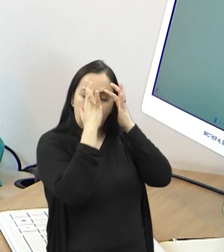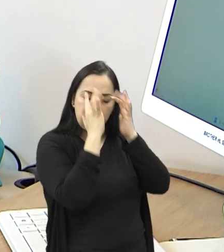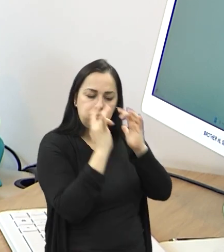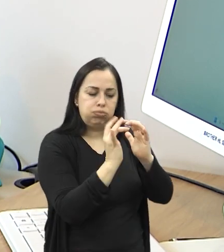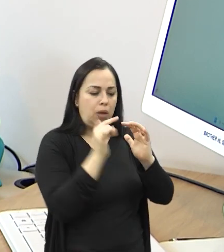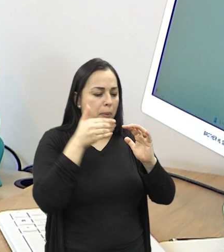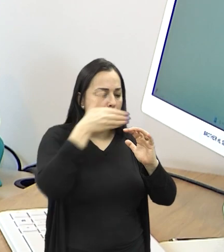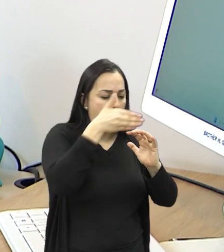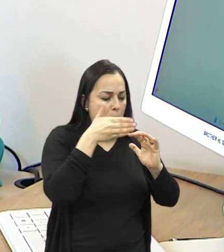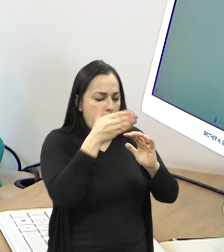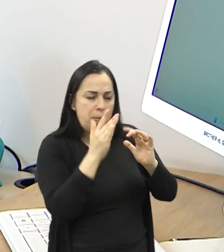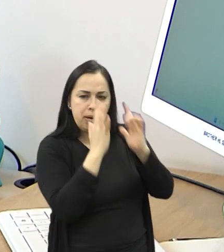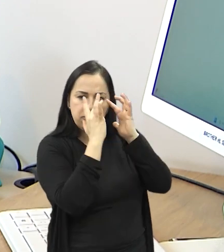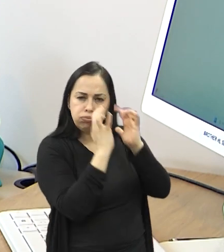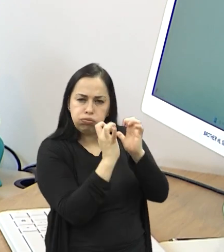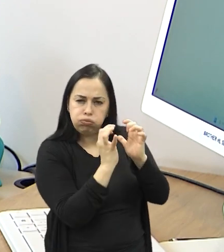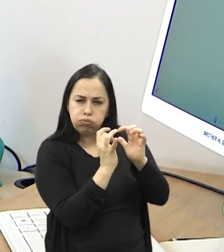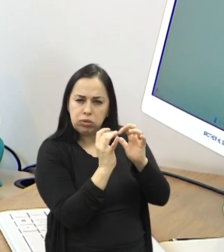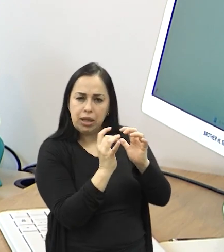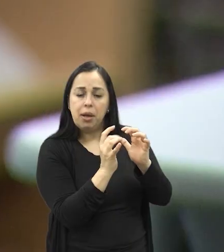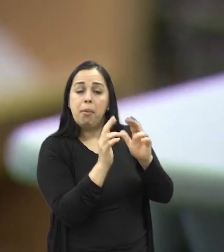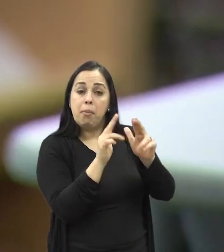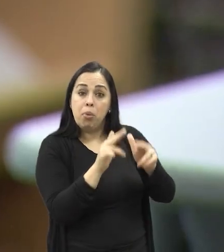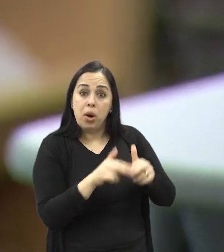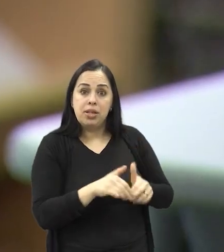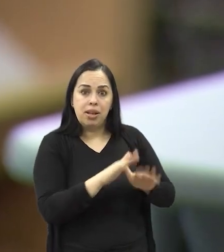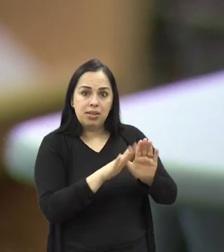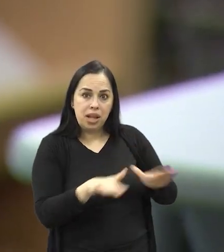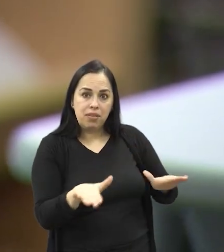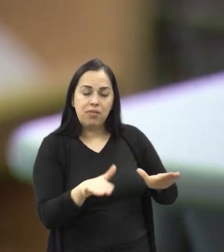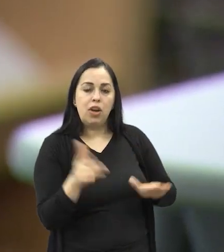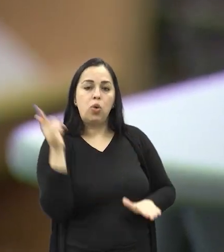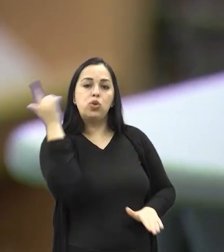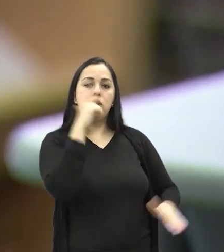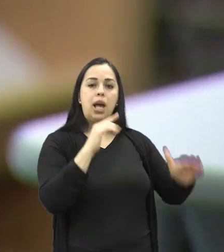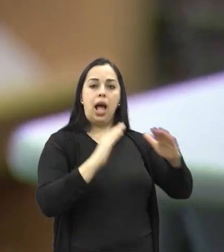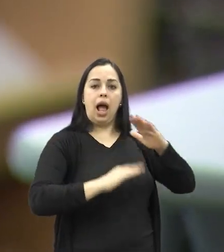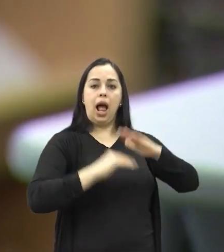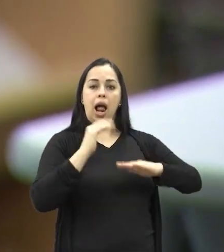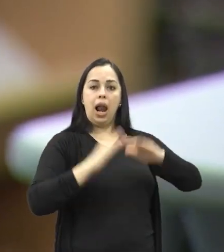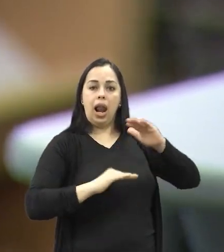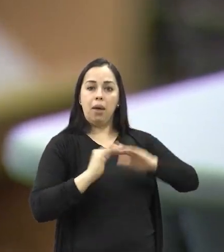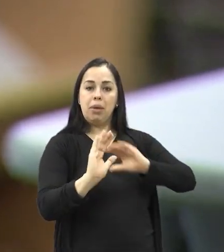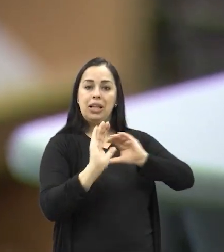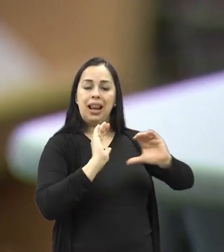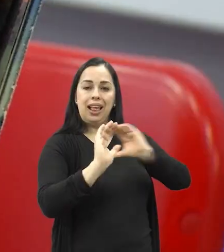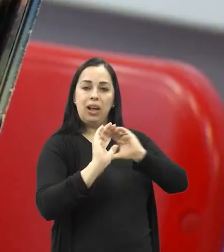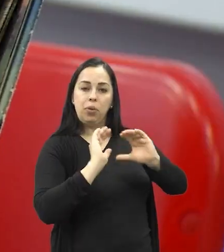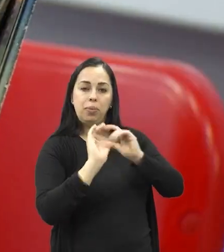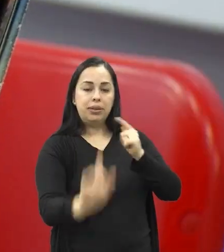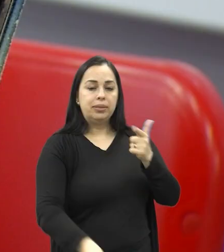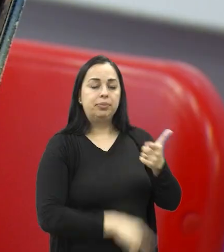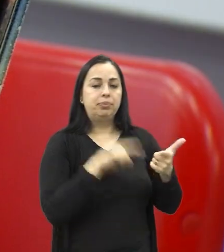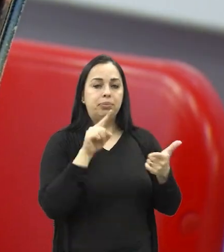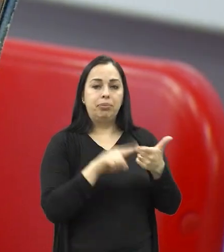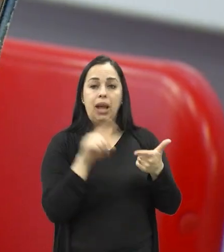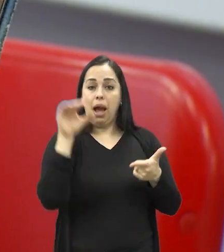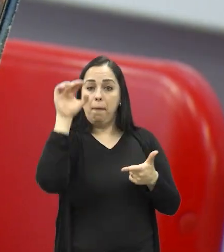redes neurais. Com isso, a criança ela vai ganhar mais habilidade de comunicação,